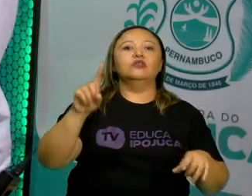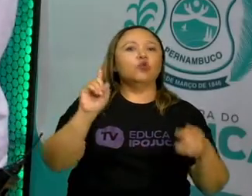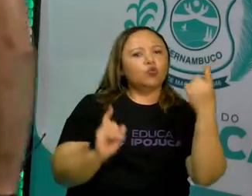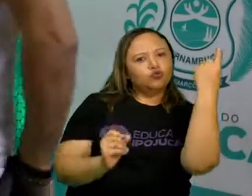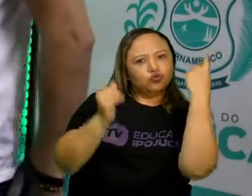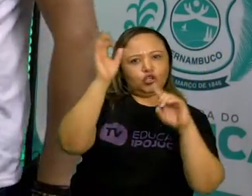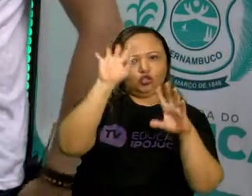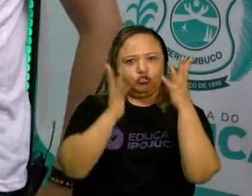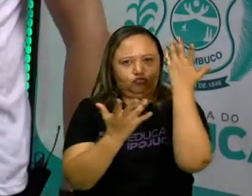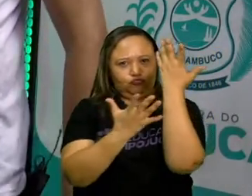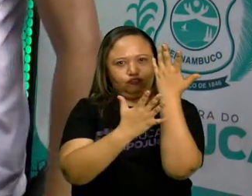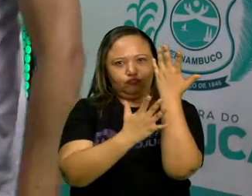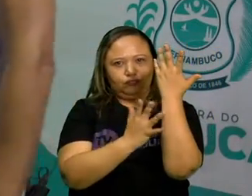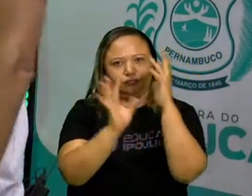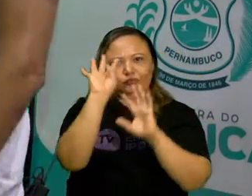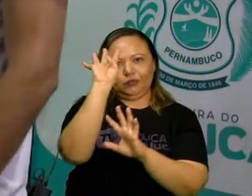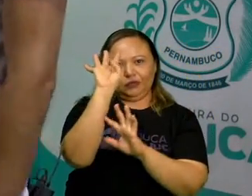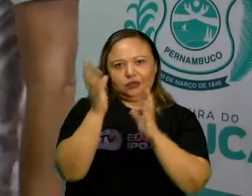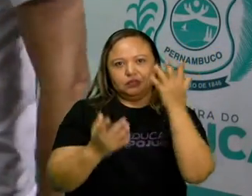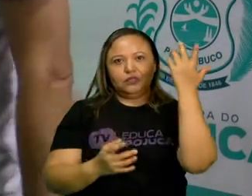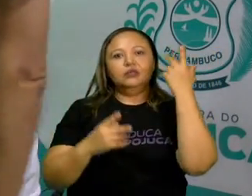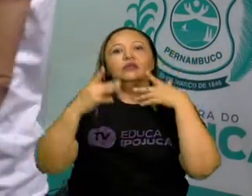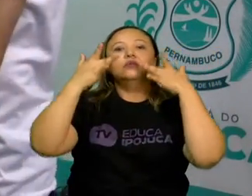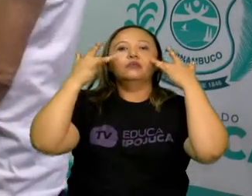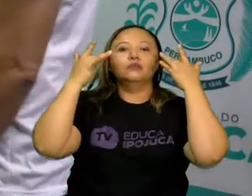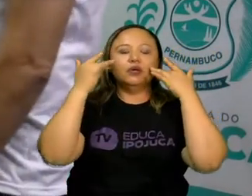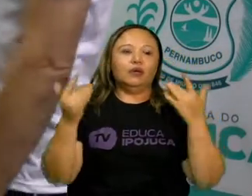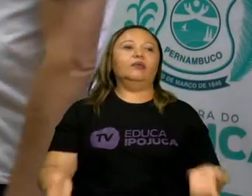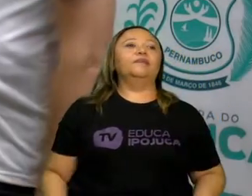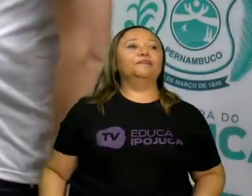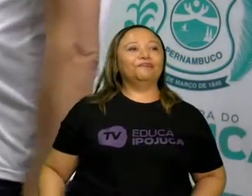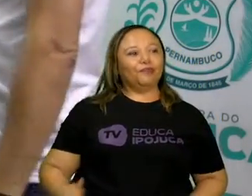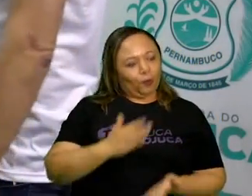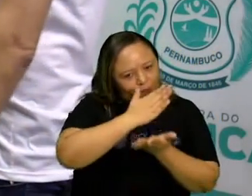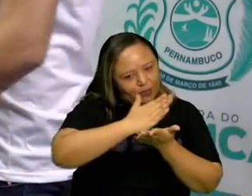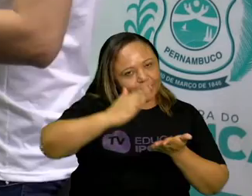do gesto. Vamos nessa, que eu estou inspirado. Bora.